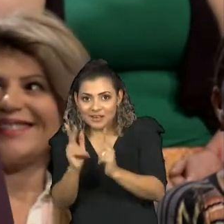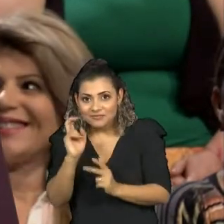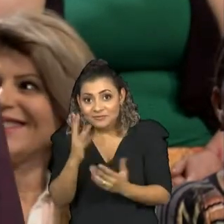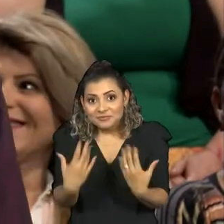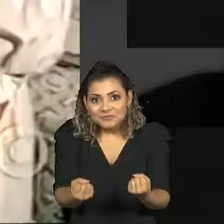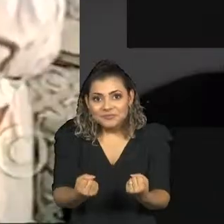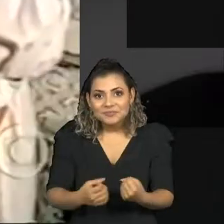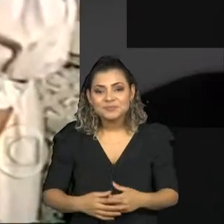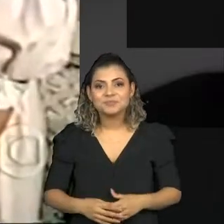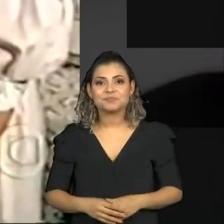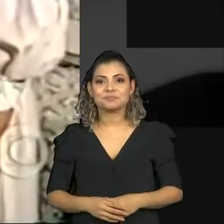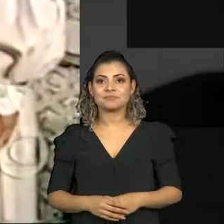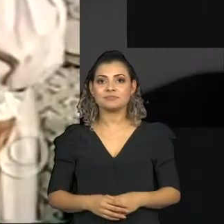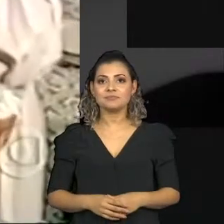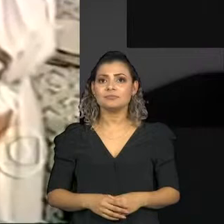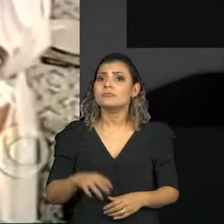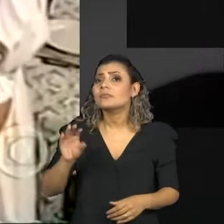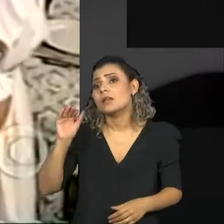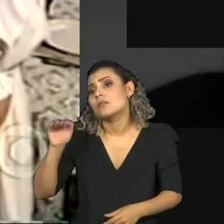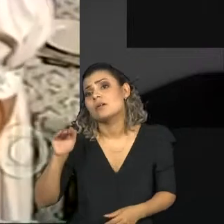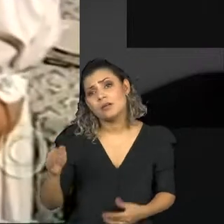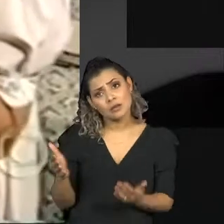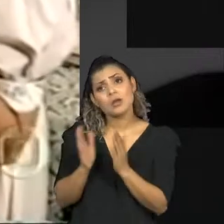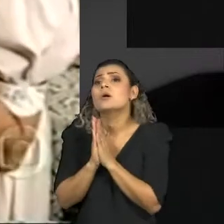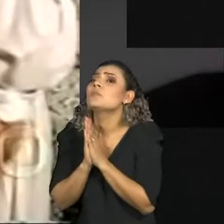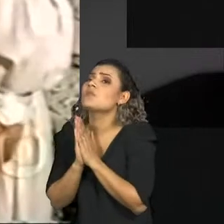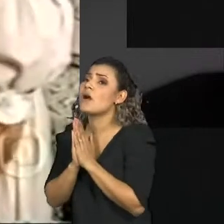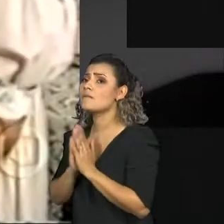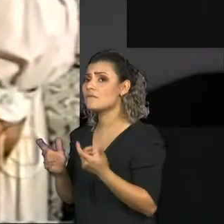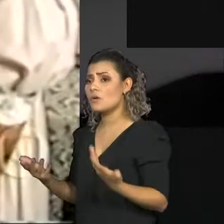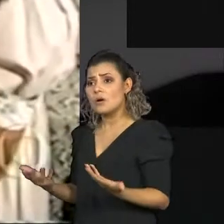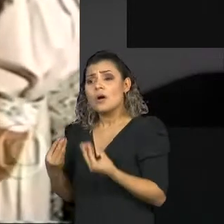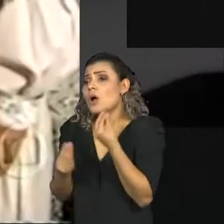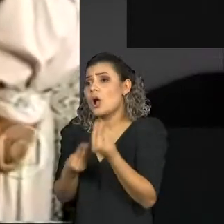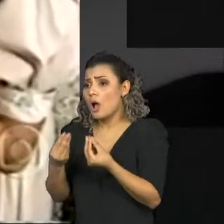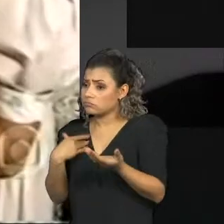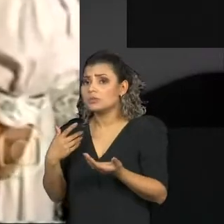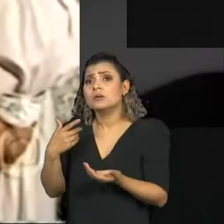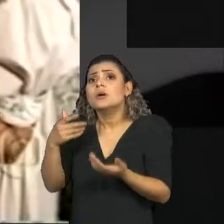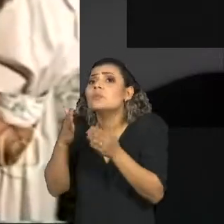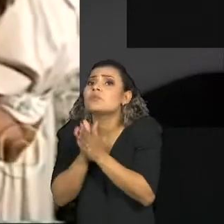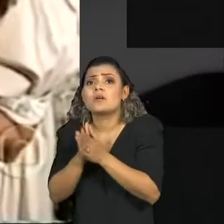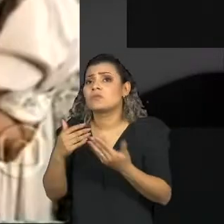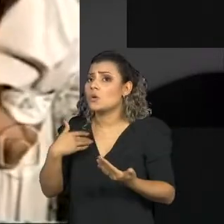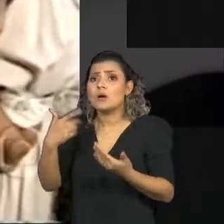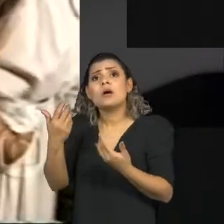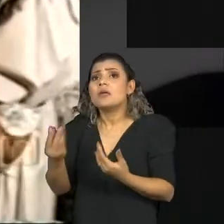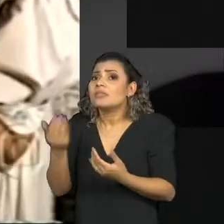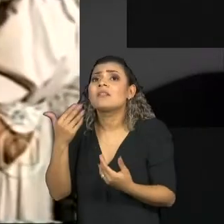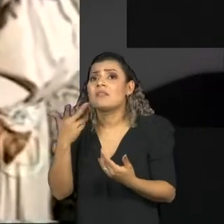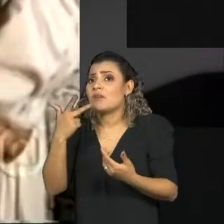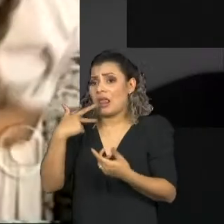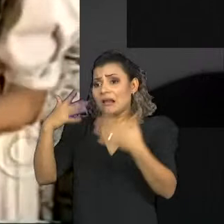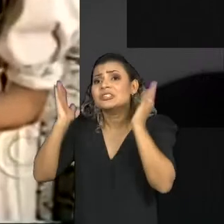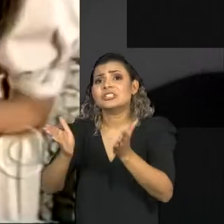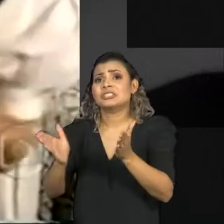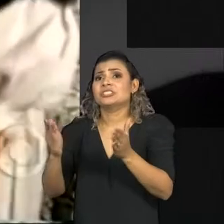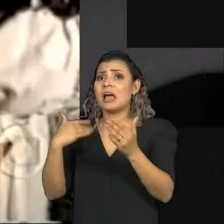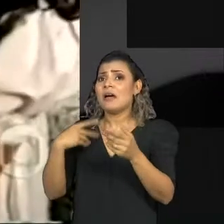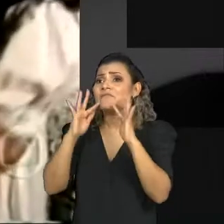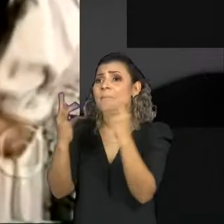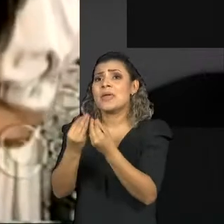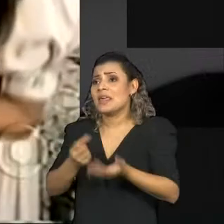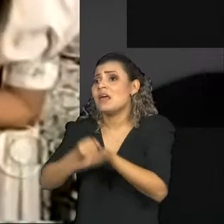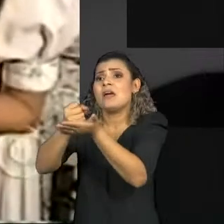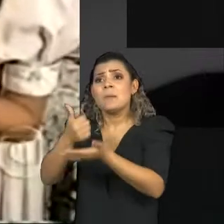Tá. Uomo, deixa de ser grosso e não destrata quest'alma que pode ser de gente da nossa família.